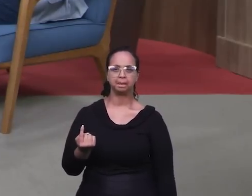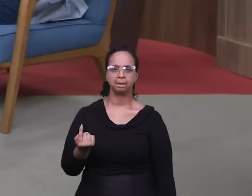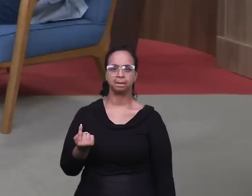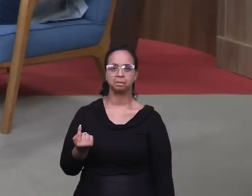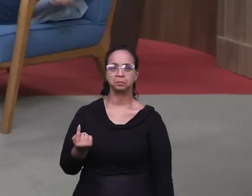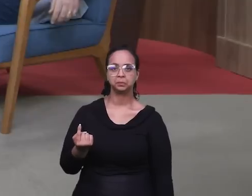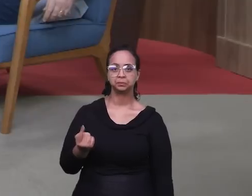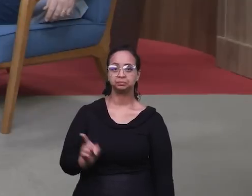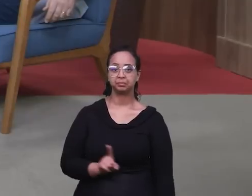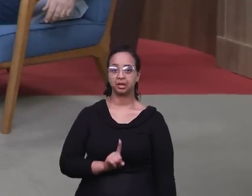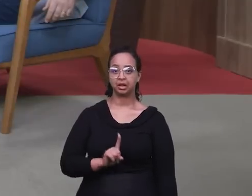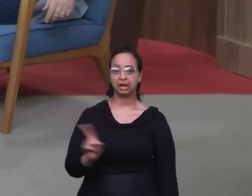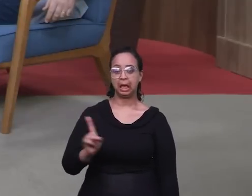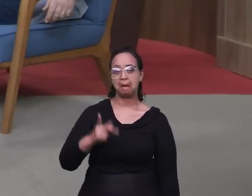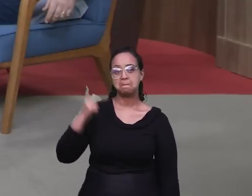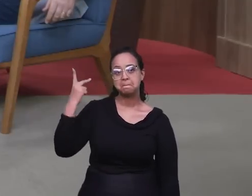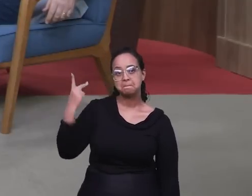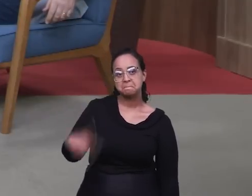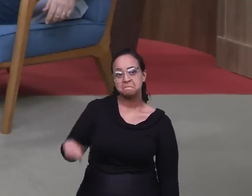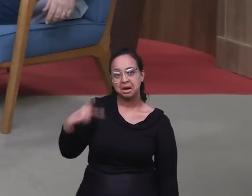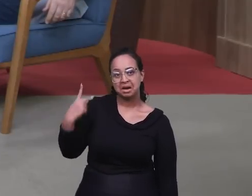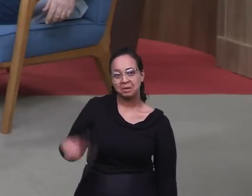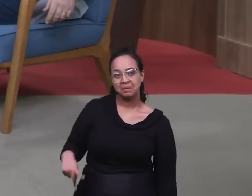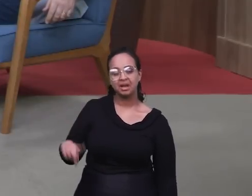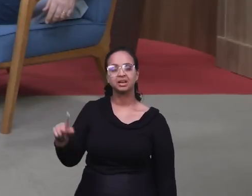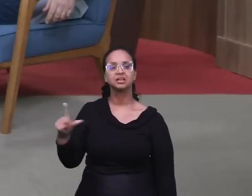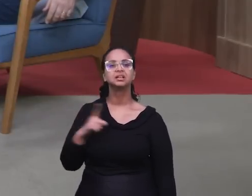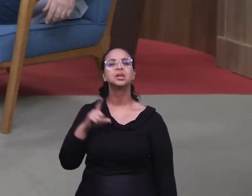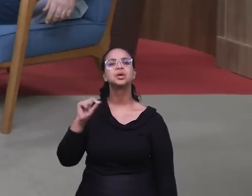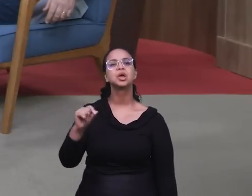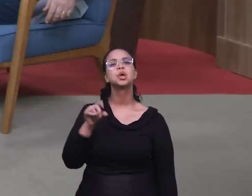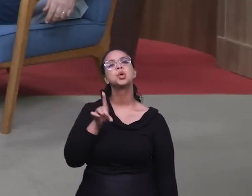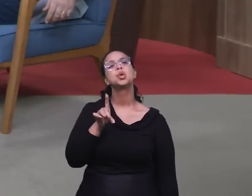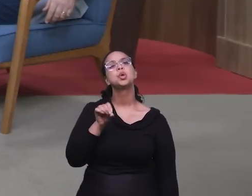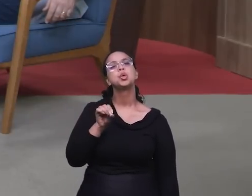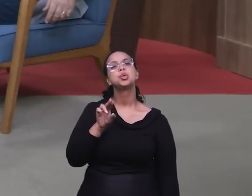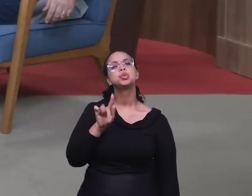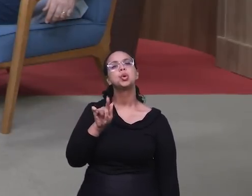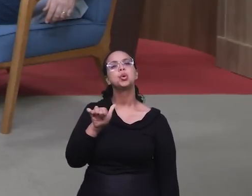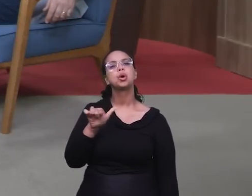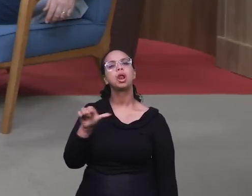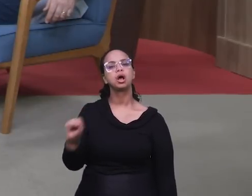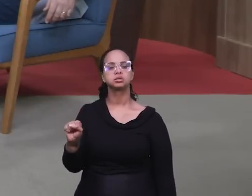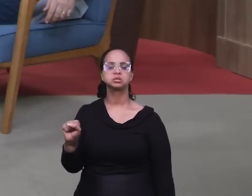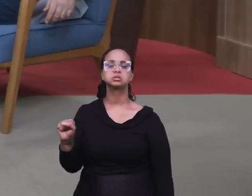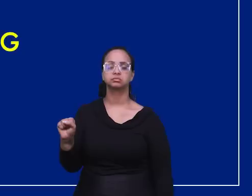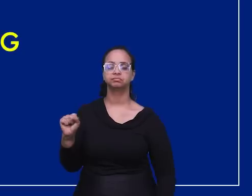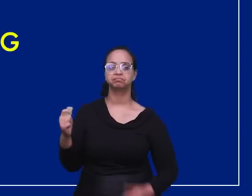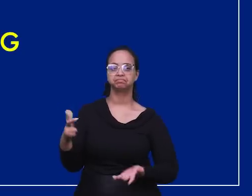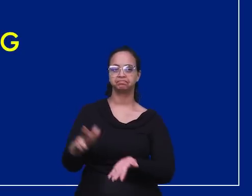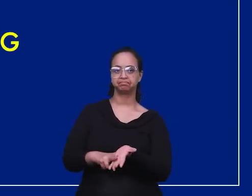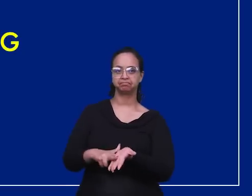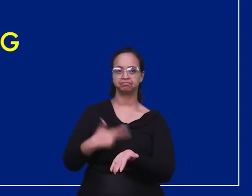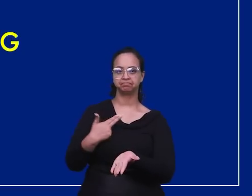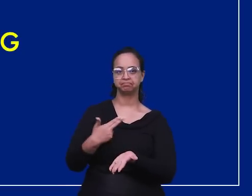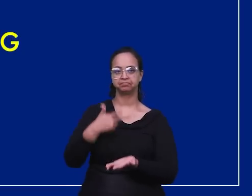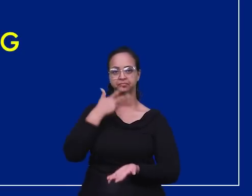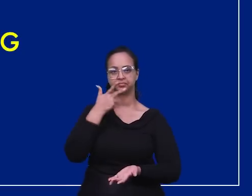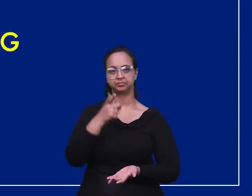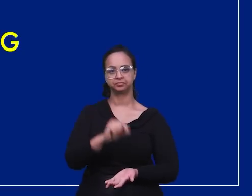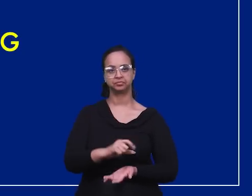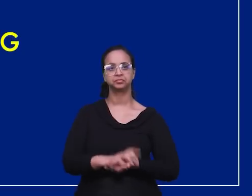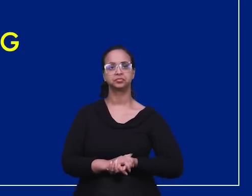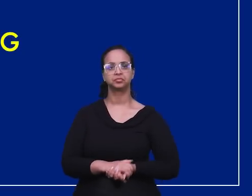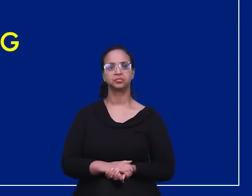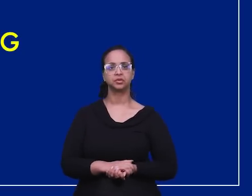Ciudad del Este, que é no Paraguai. Nosso irmão Douglas Santos nos enviou a mensagem e o Douglas diz o